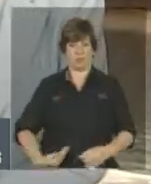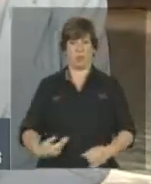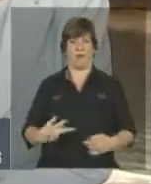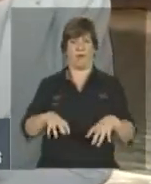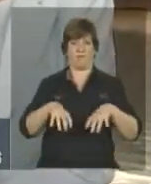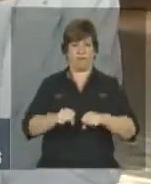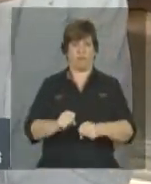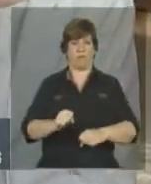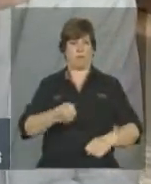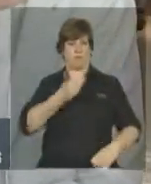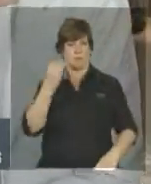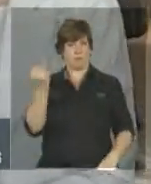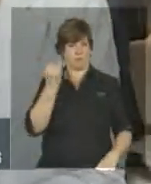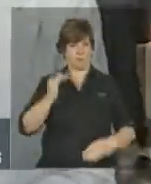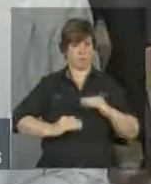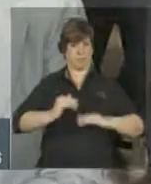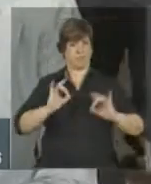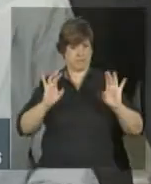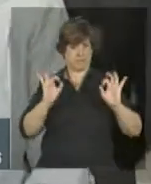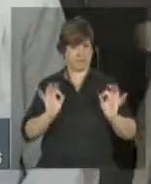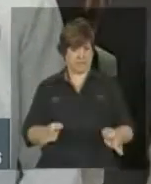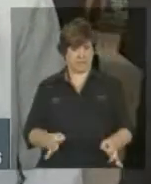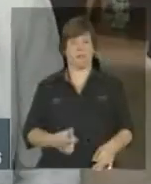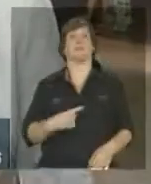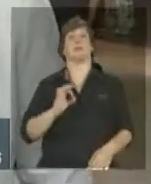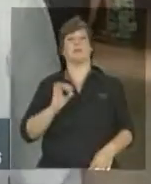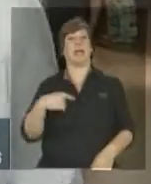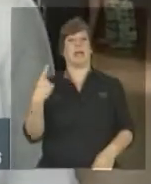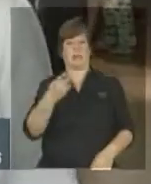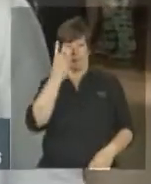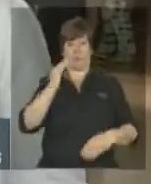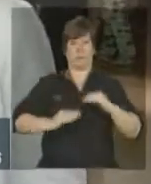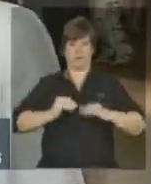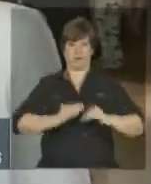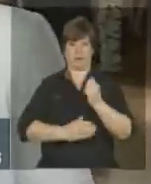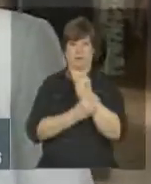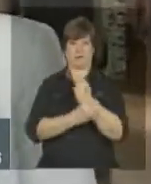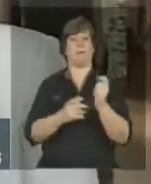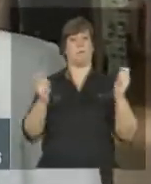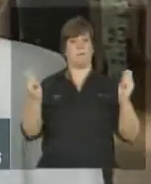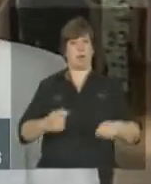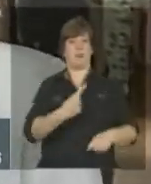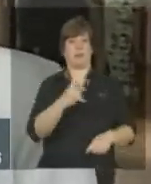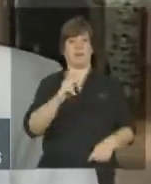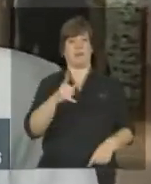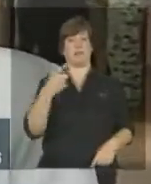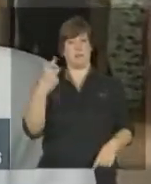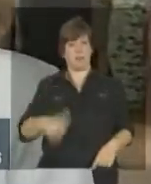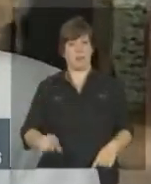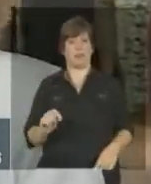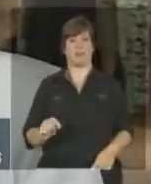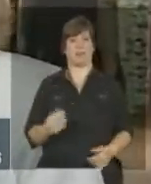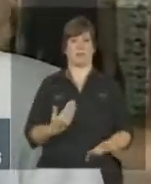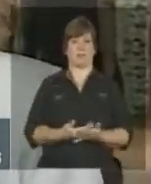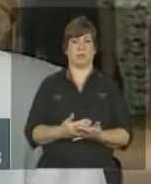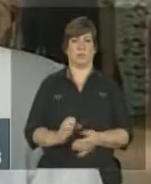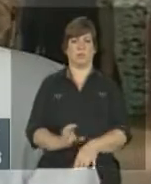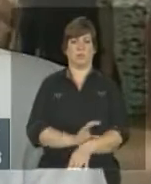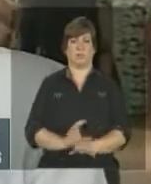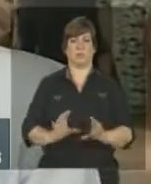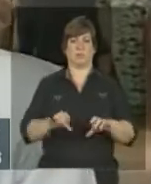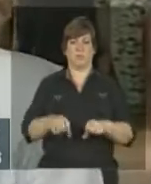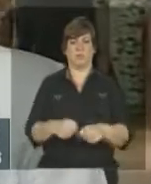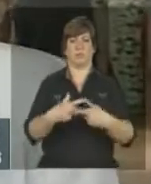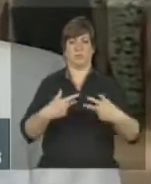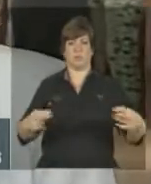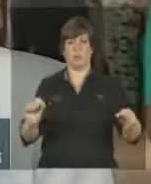facilitar esse processo. Sim, os profissionais de segurança, eles são também, podem cada vez mais ser profissionais de direitos humanos, de